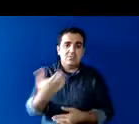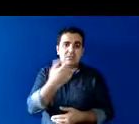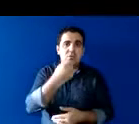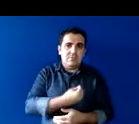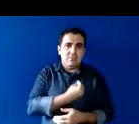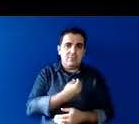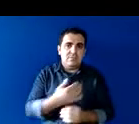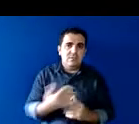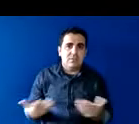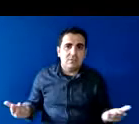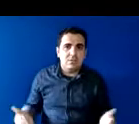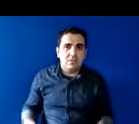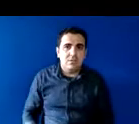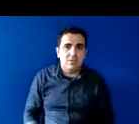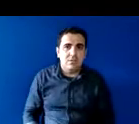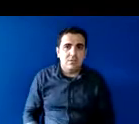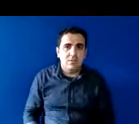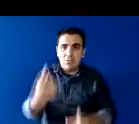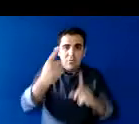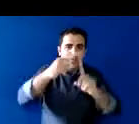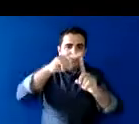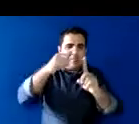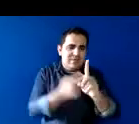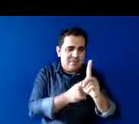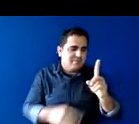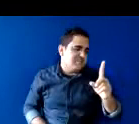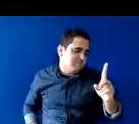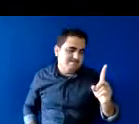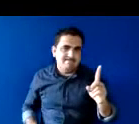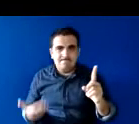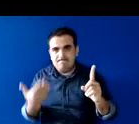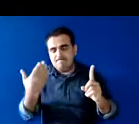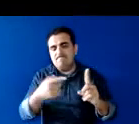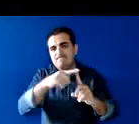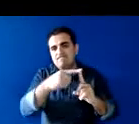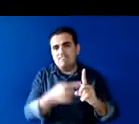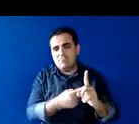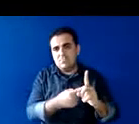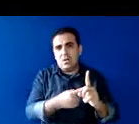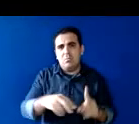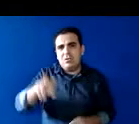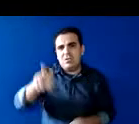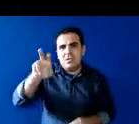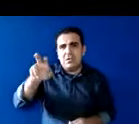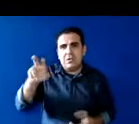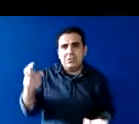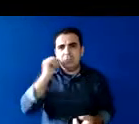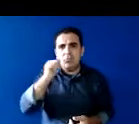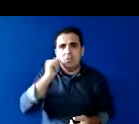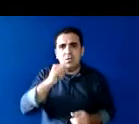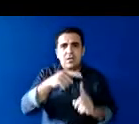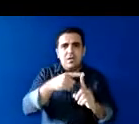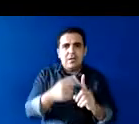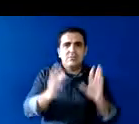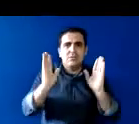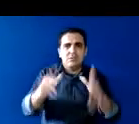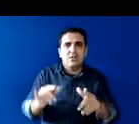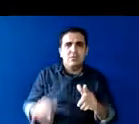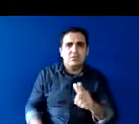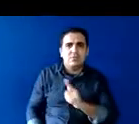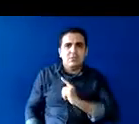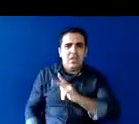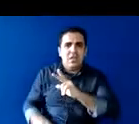porque uma gravidez, de uma quinta gravidez, uma mulher que já tem